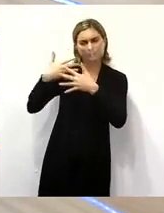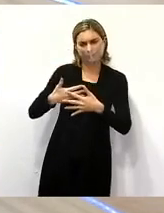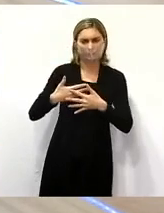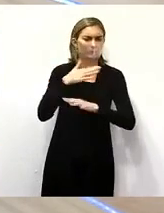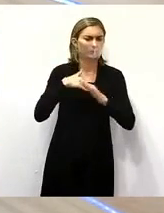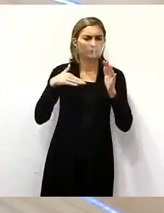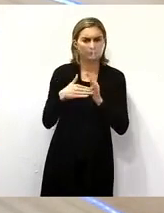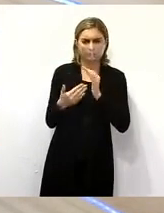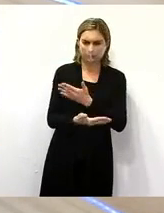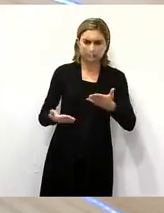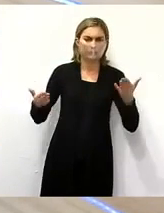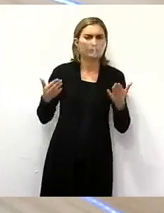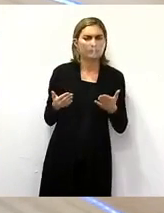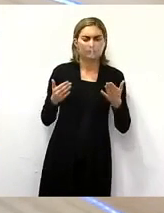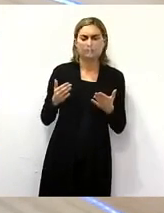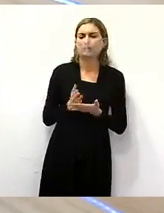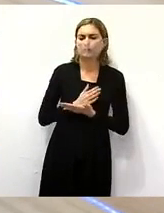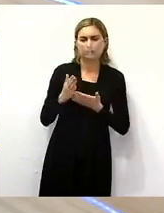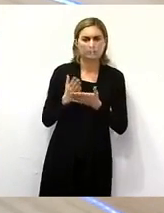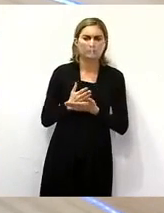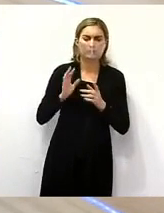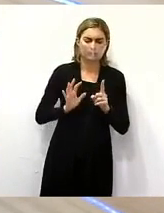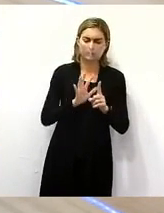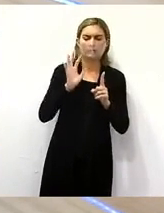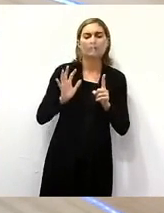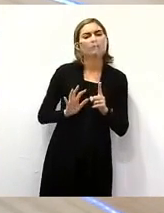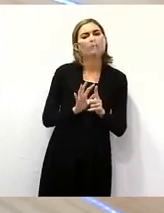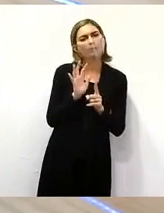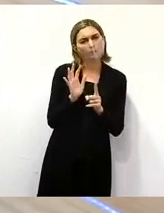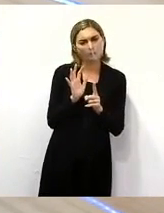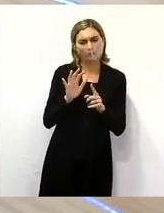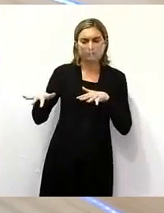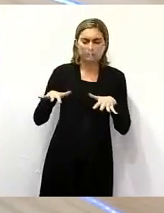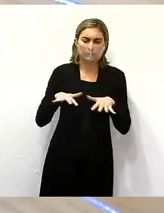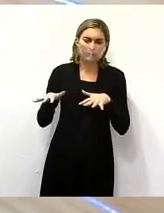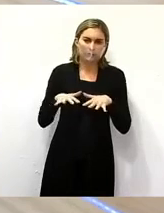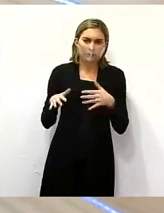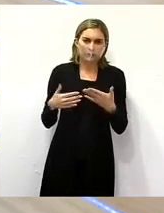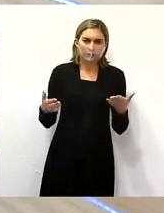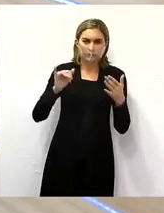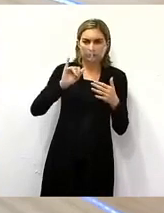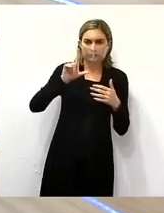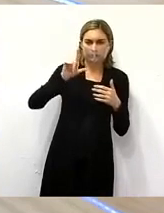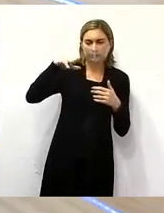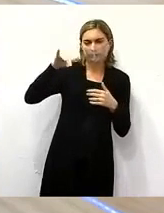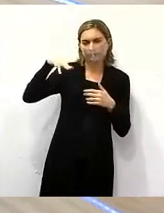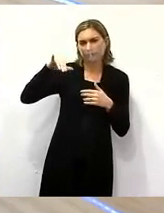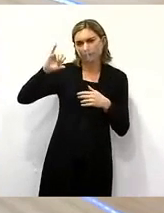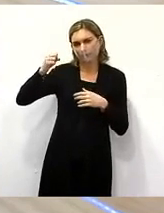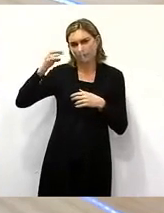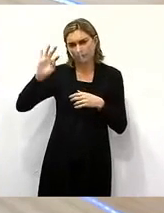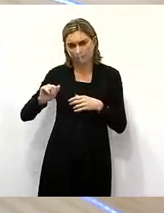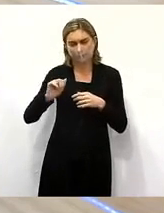que todos eles, de algum modo, foram influenciados pelo movimento iluminista, não é?